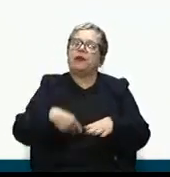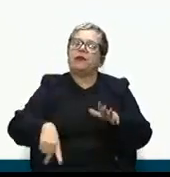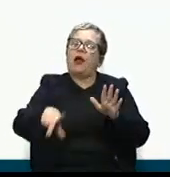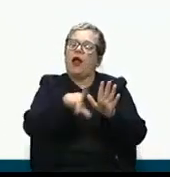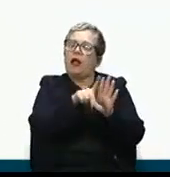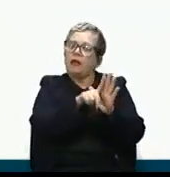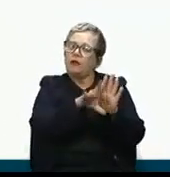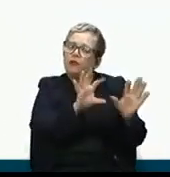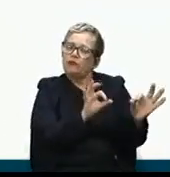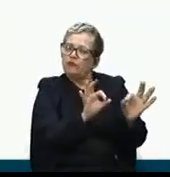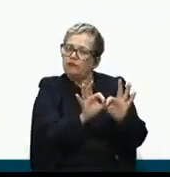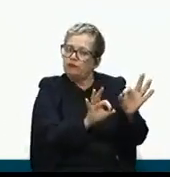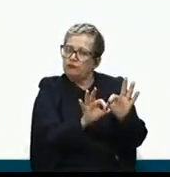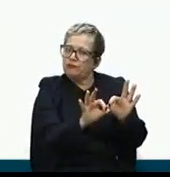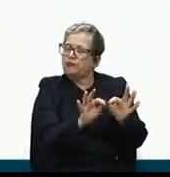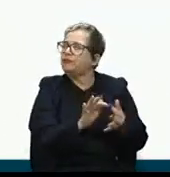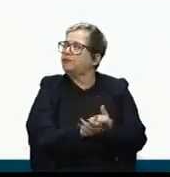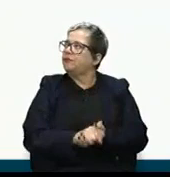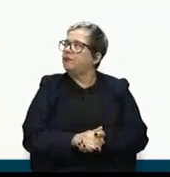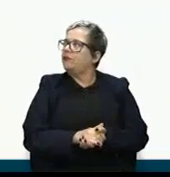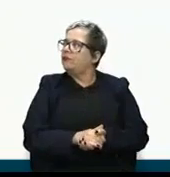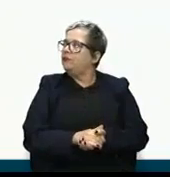formação.